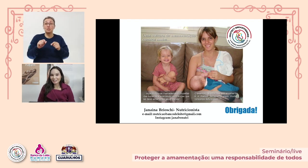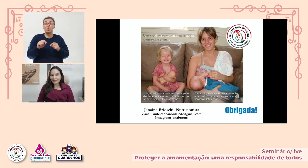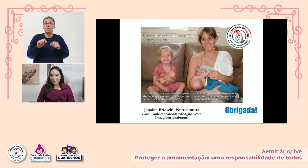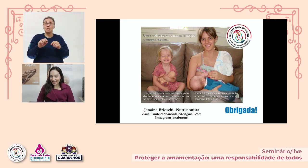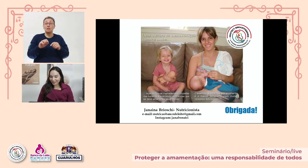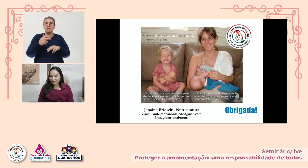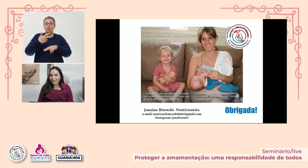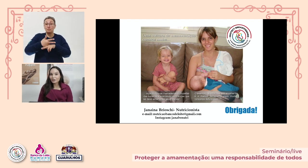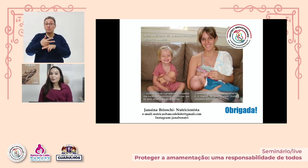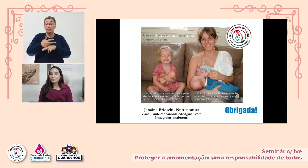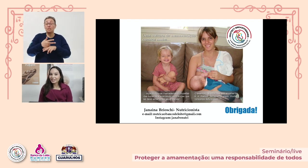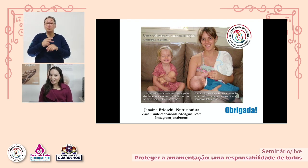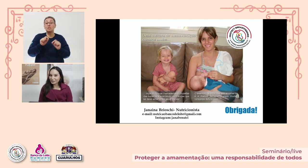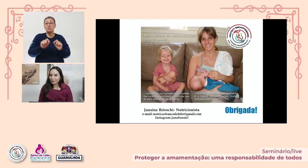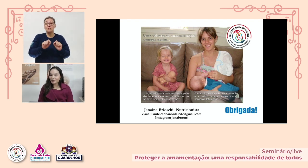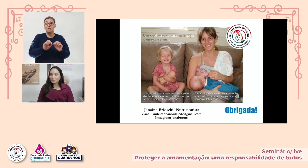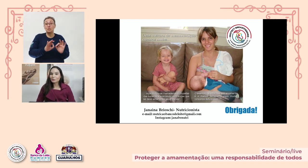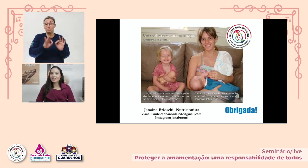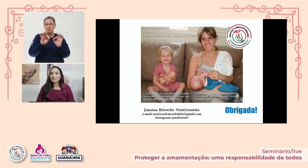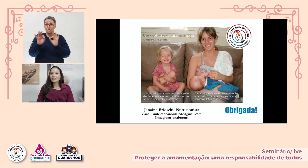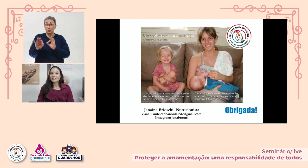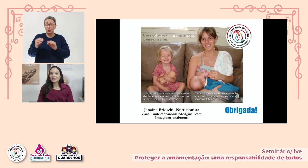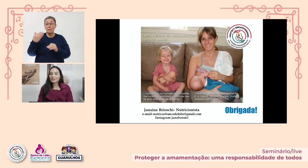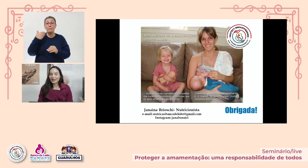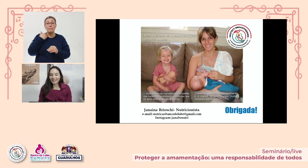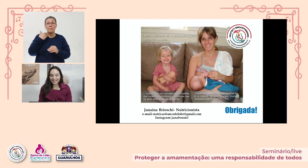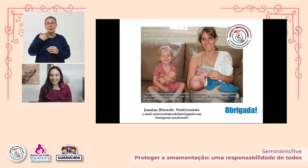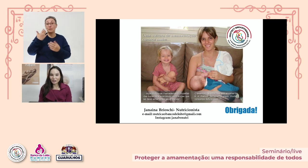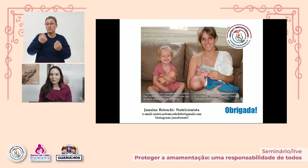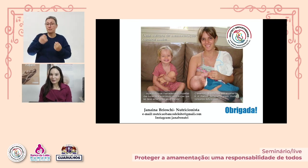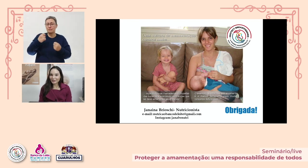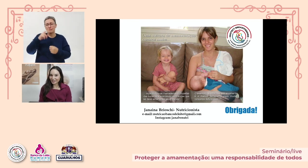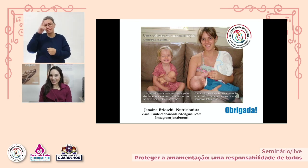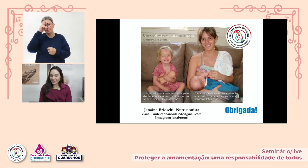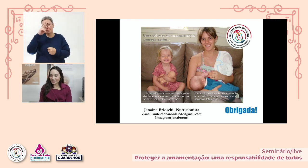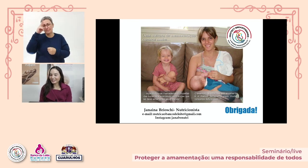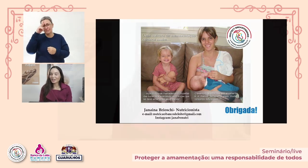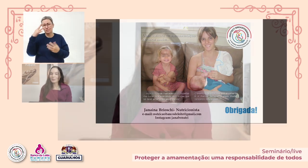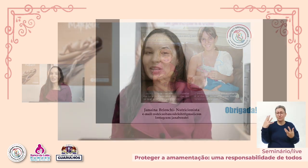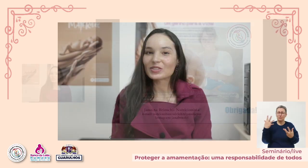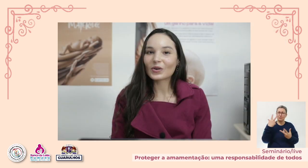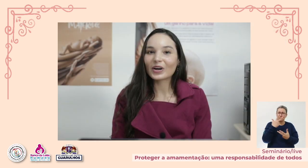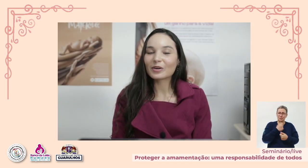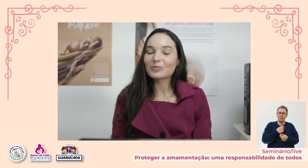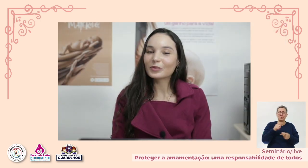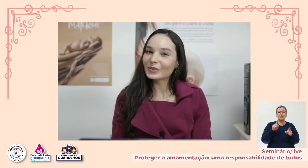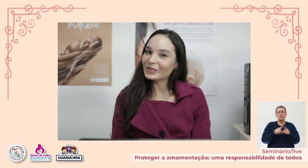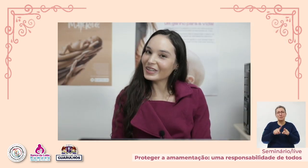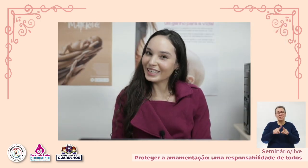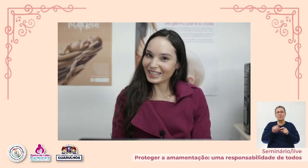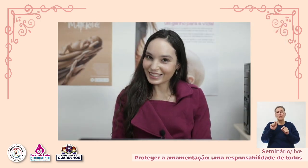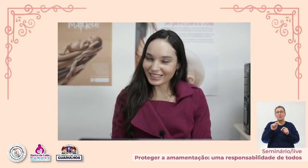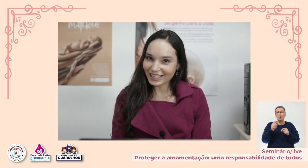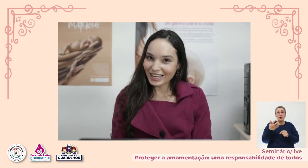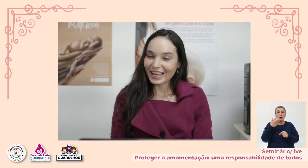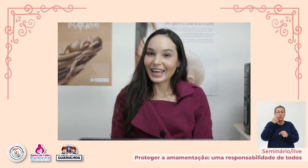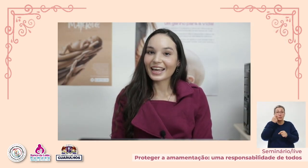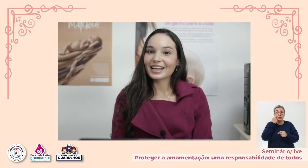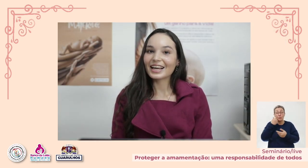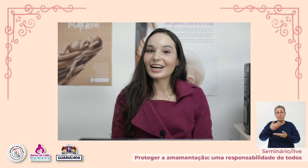vai chamar um vídeo de uma das nossas usuárias aqui do Banco de Leite, que tem uma história muito